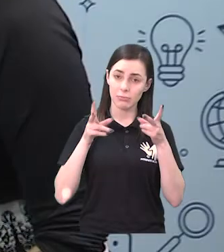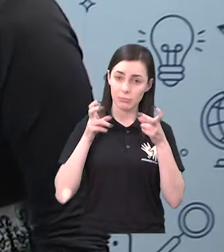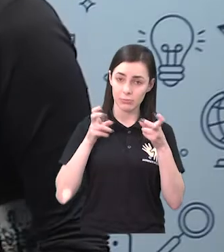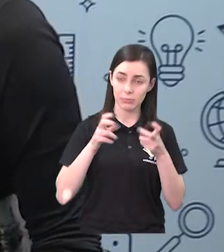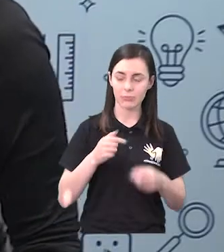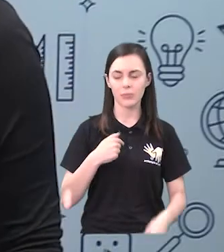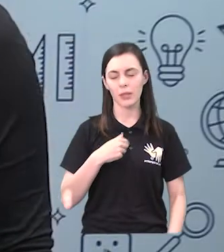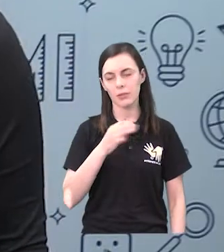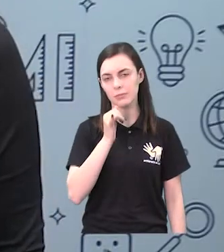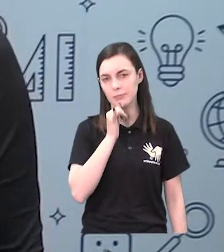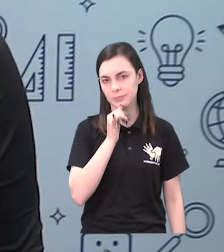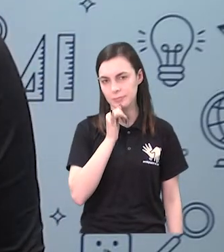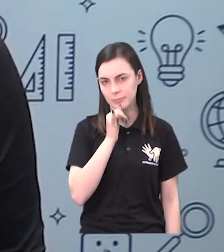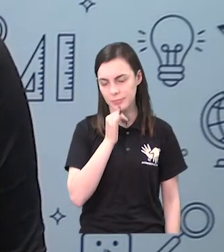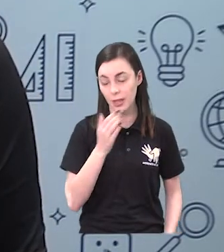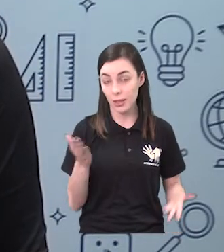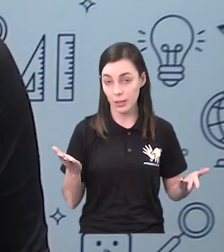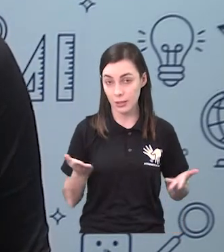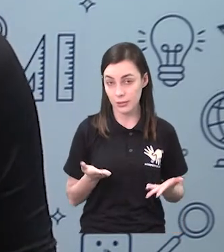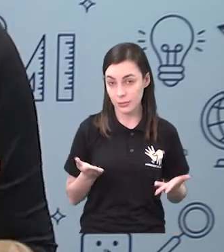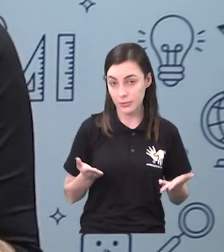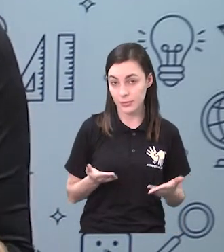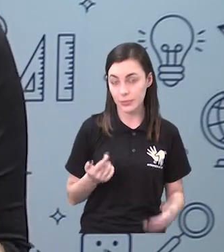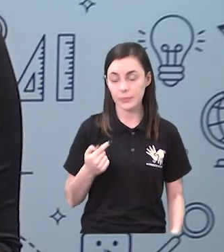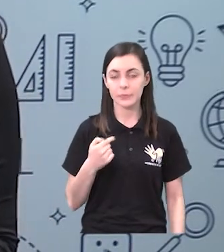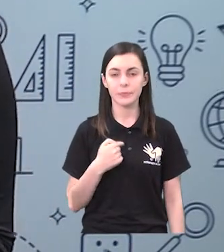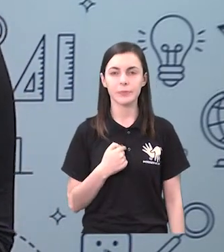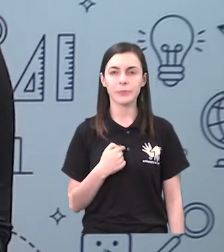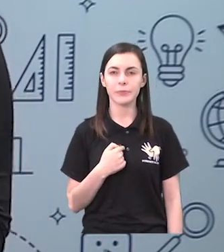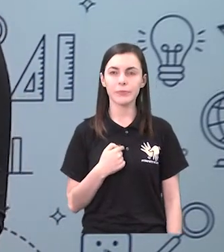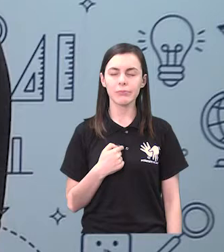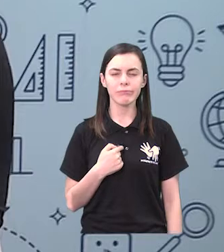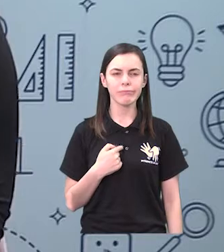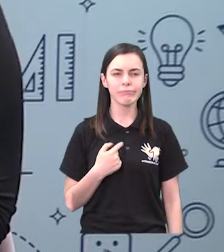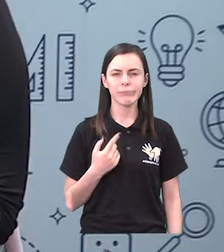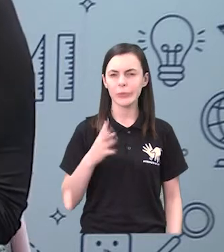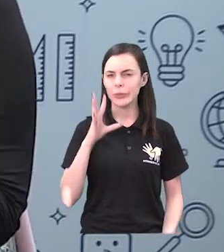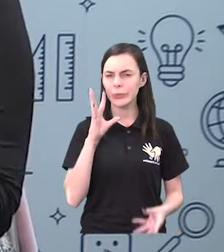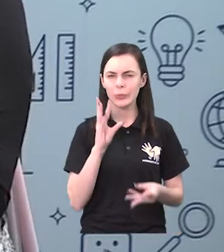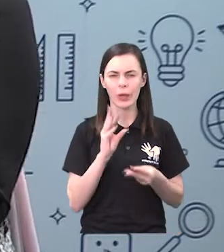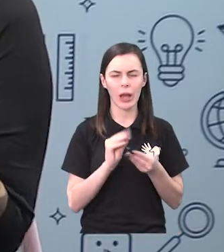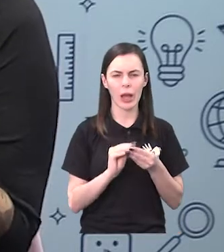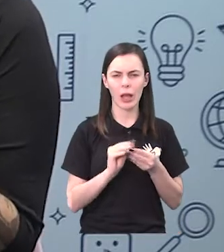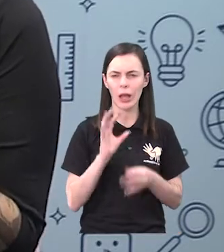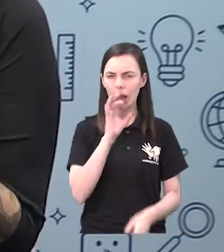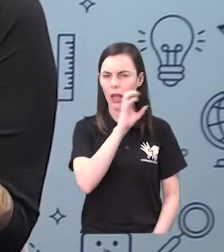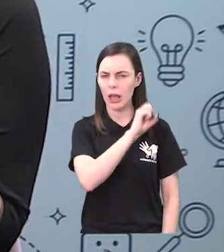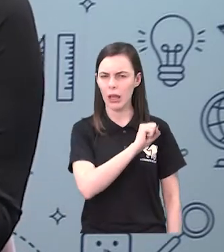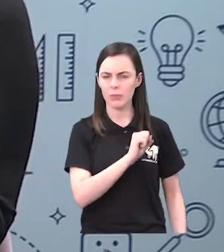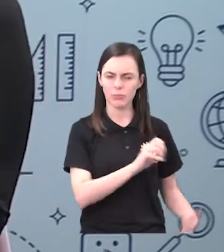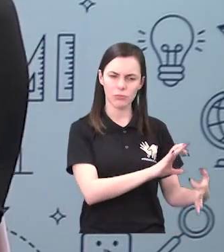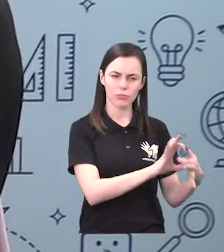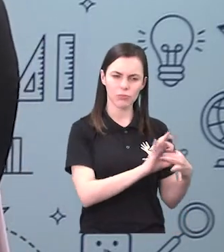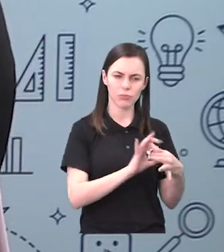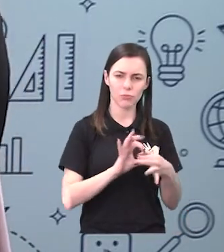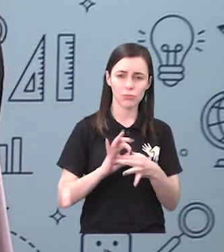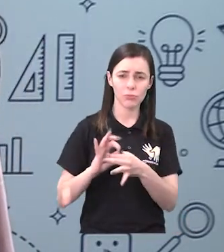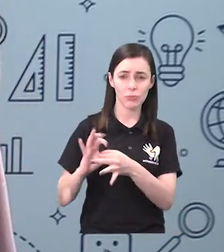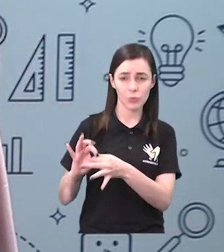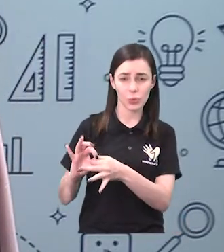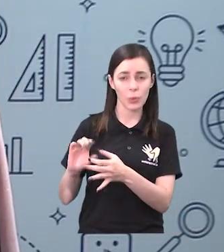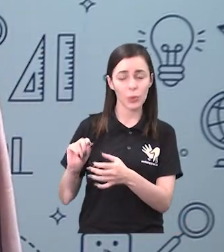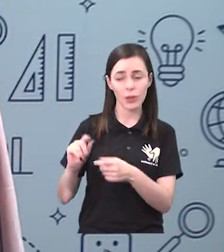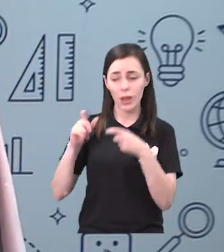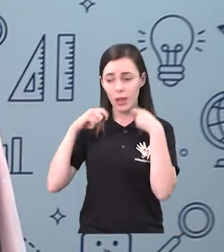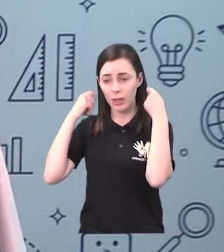vamos perceber Eu por exemplo nesse momento fiz rapidamente a conexão